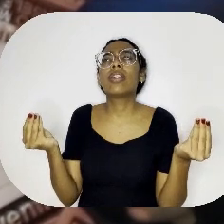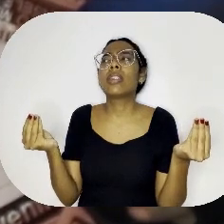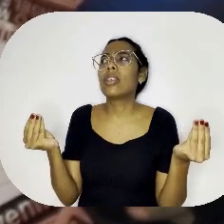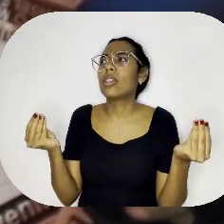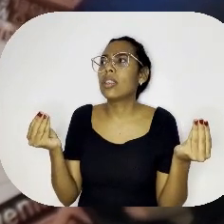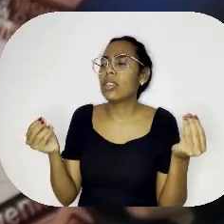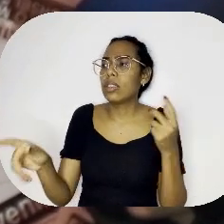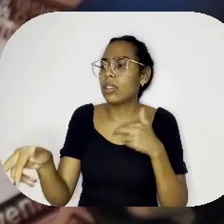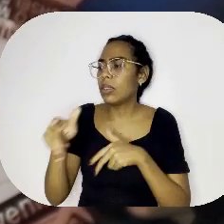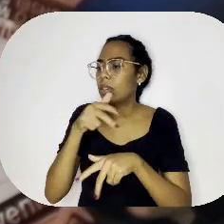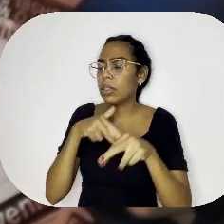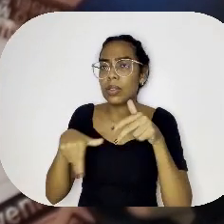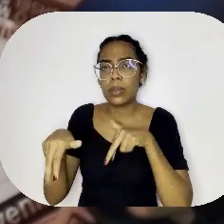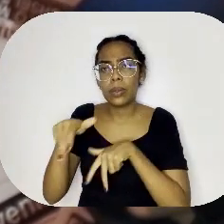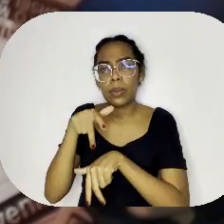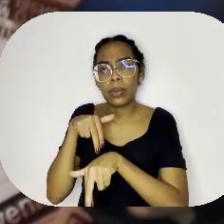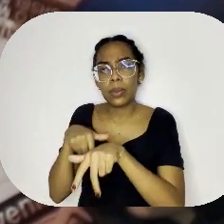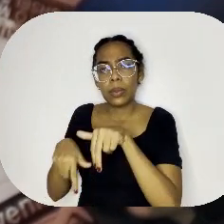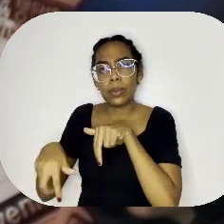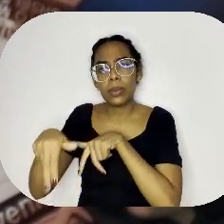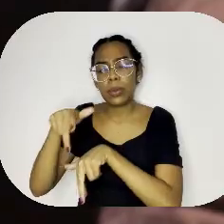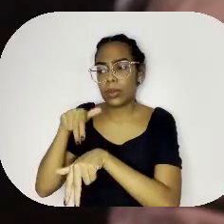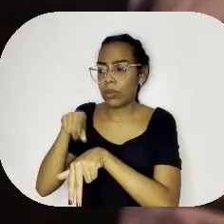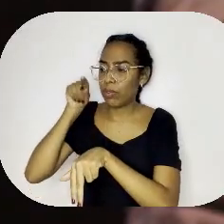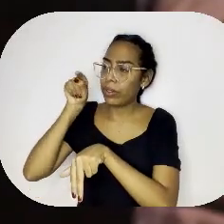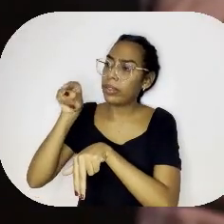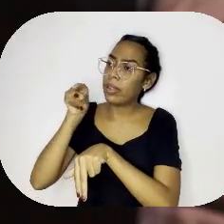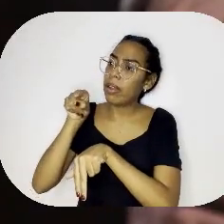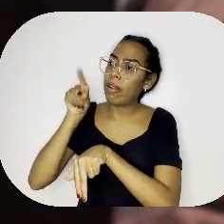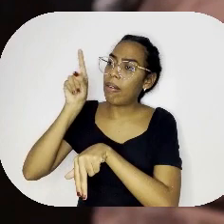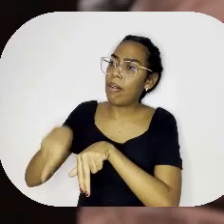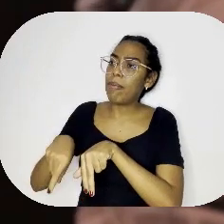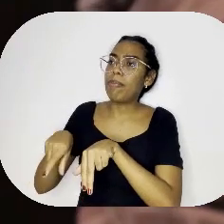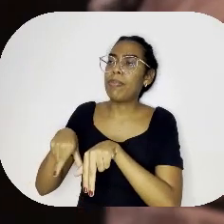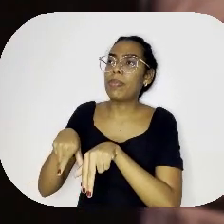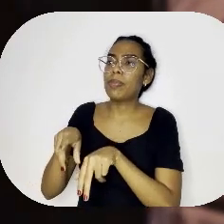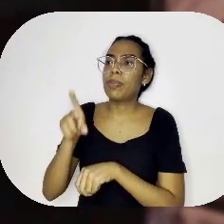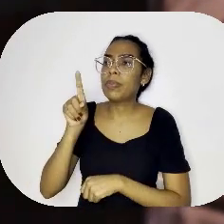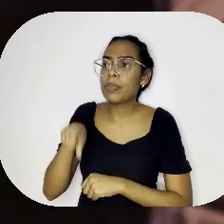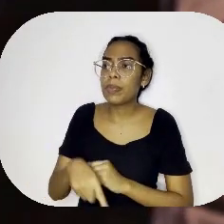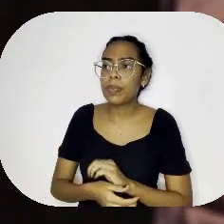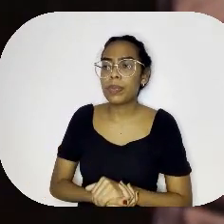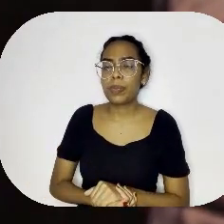você caminha, você é a palmeira, você é o